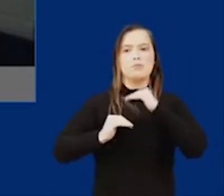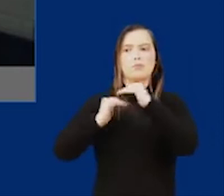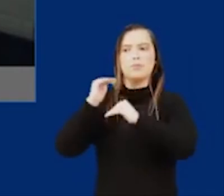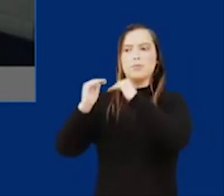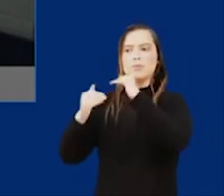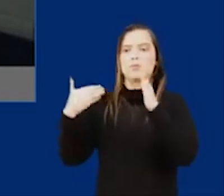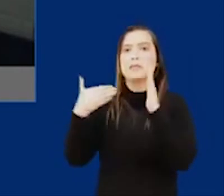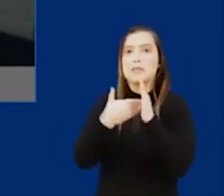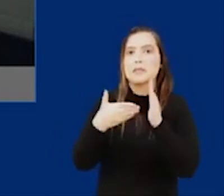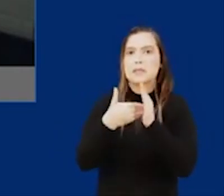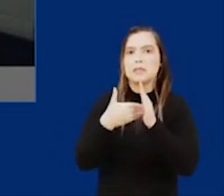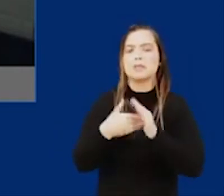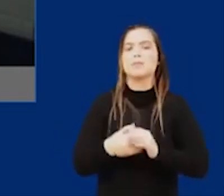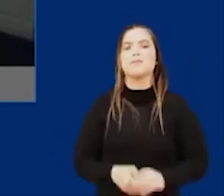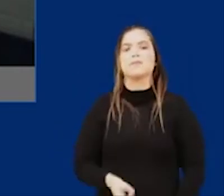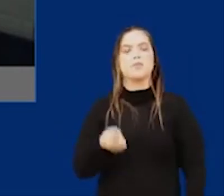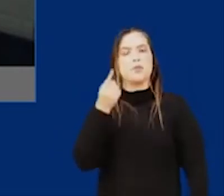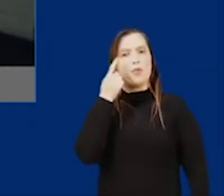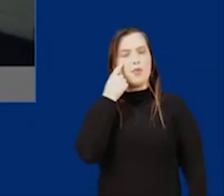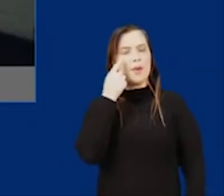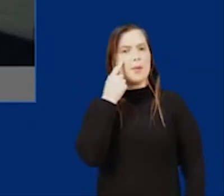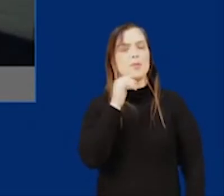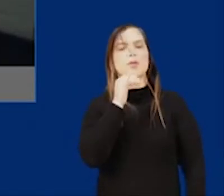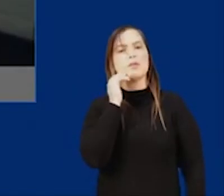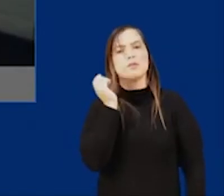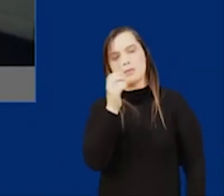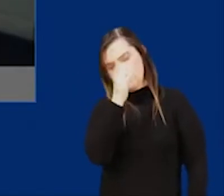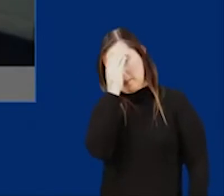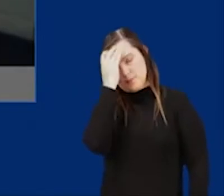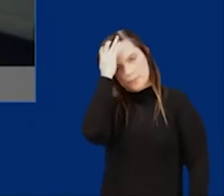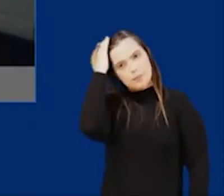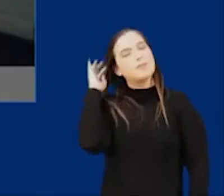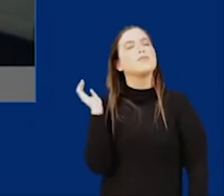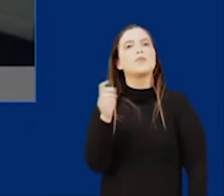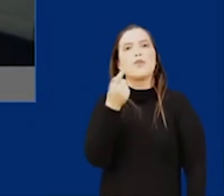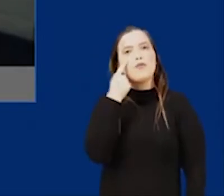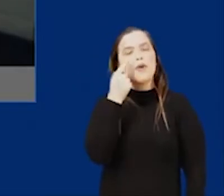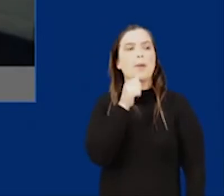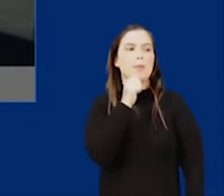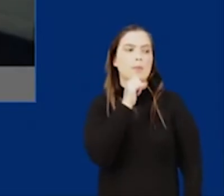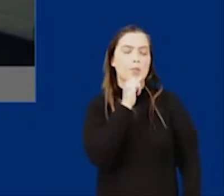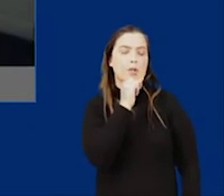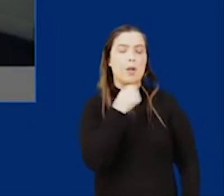obstáculo. Deixa eu ver, a gente tem ainda um tempinho para alguma pergunta, né?